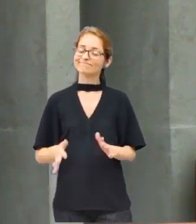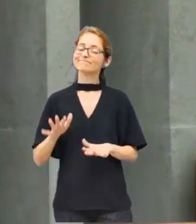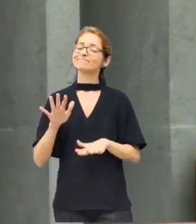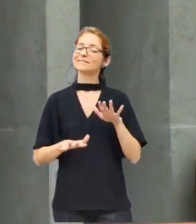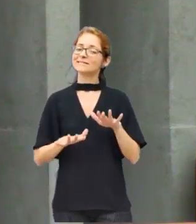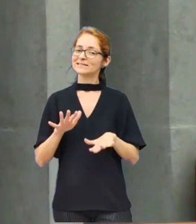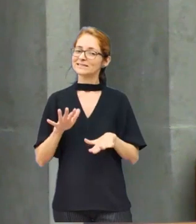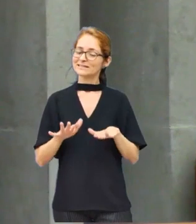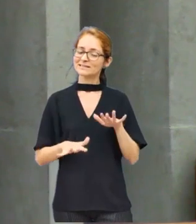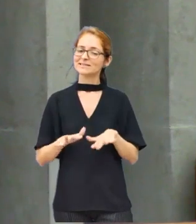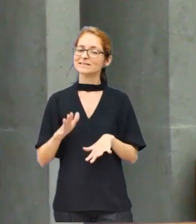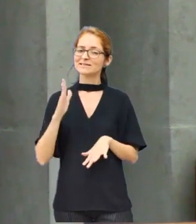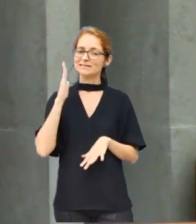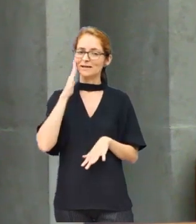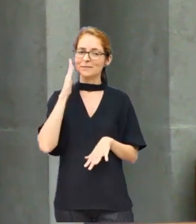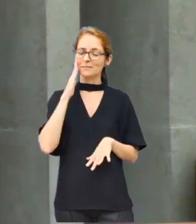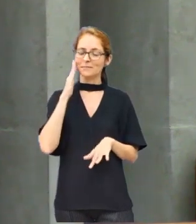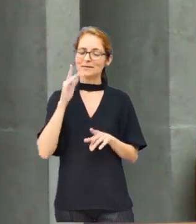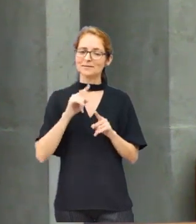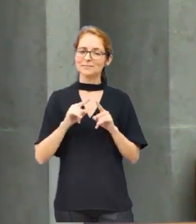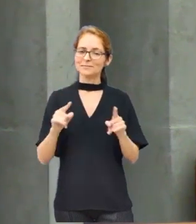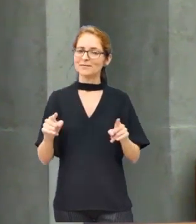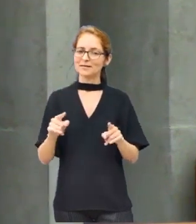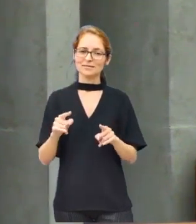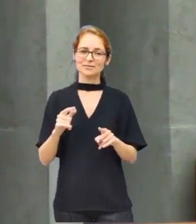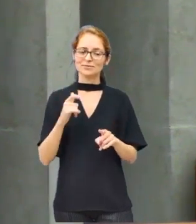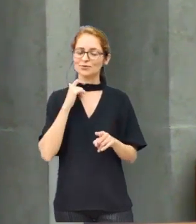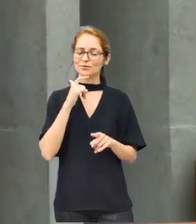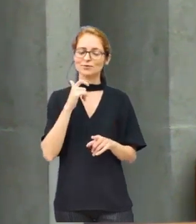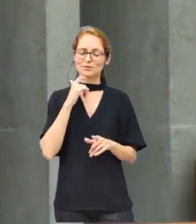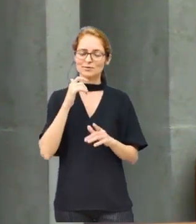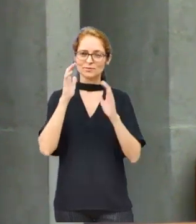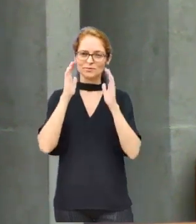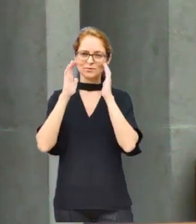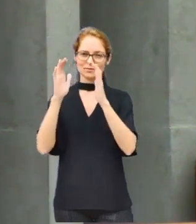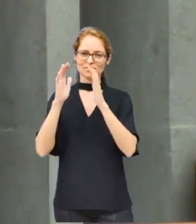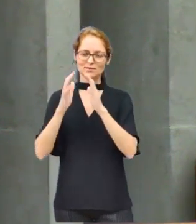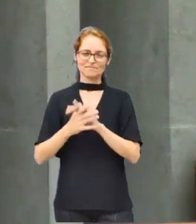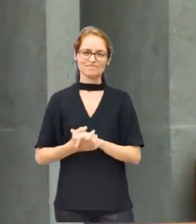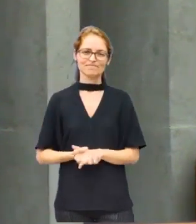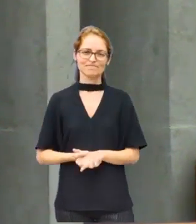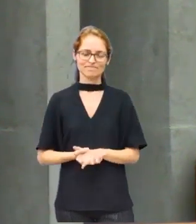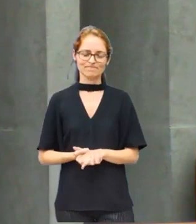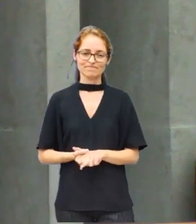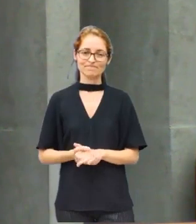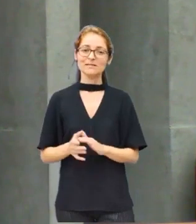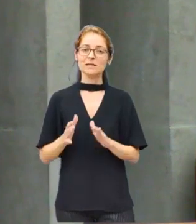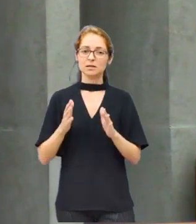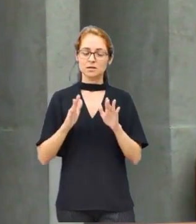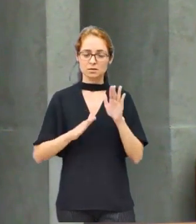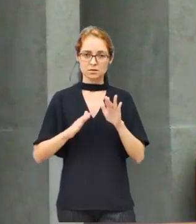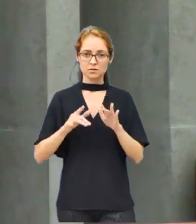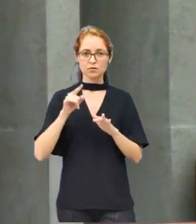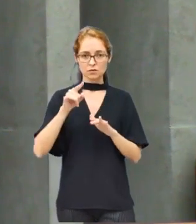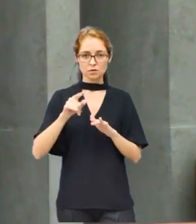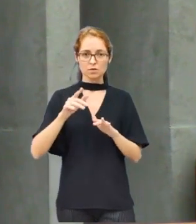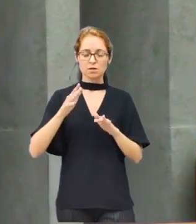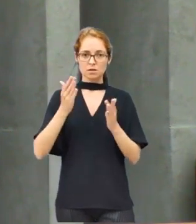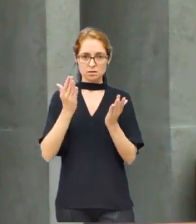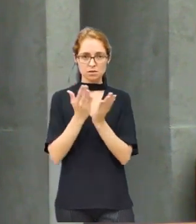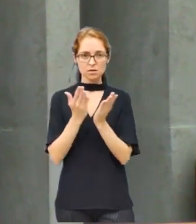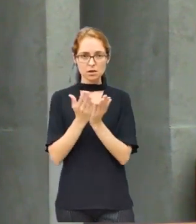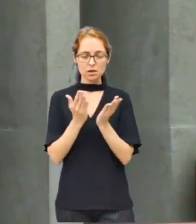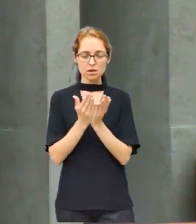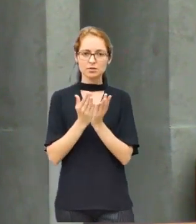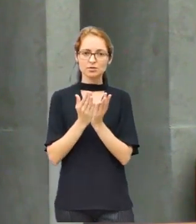saber a vontade do Senhor significa que nós iremos cumpri-la. O fato de você se identificar como cristão, às vezes nem sempre